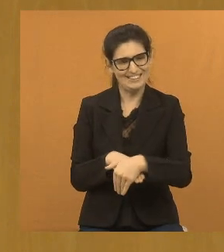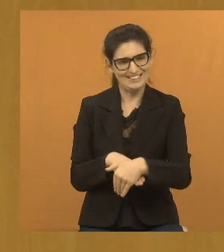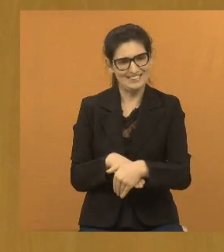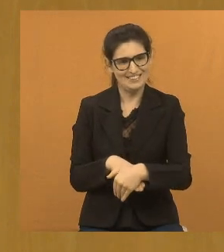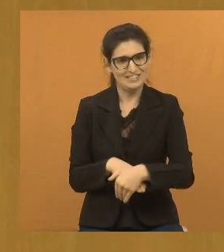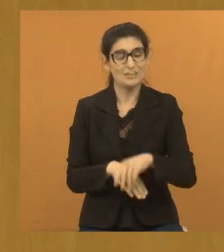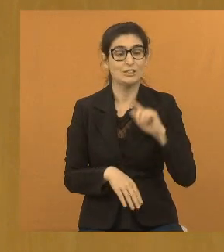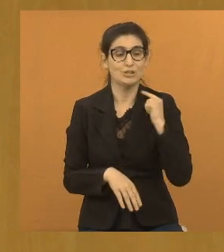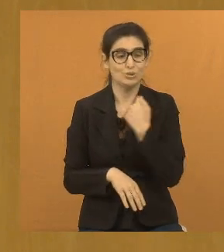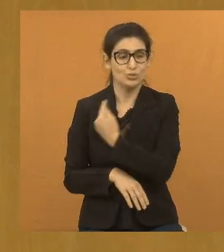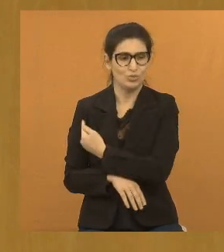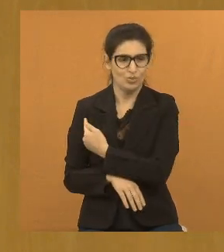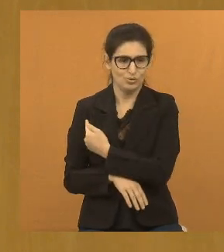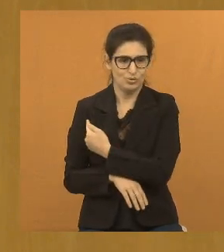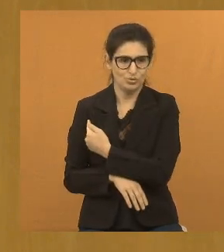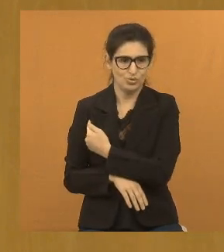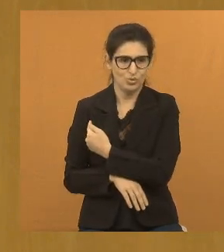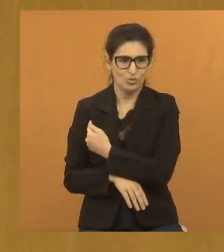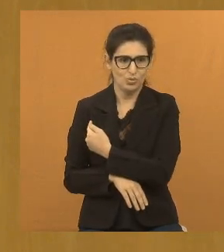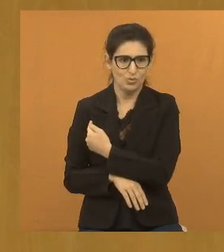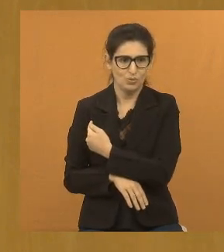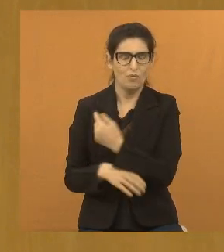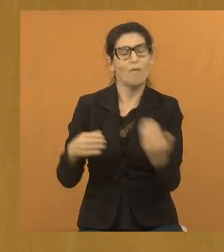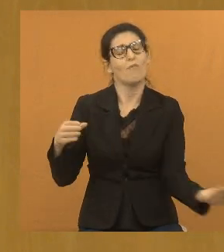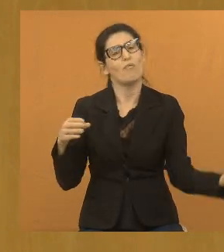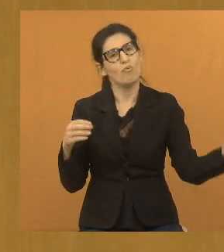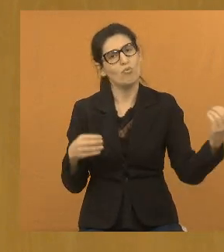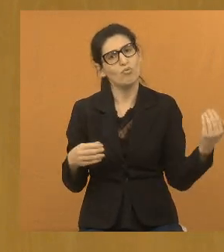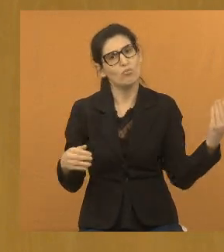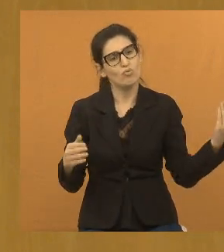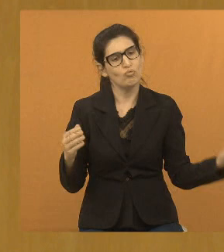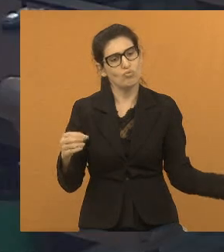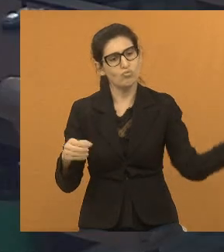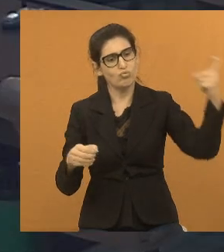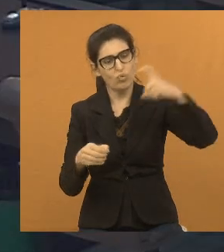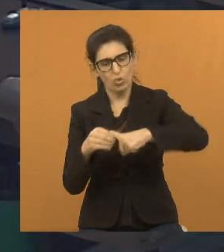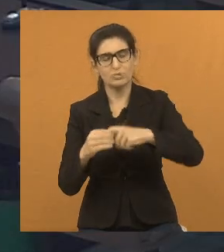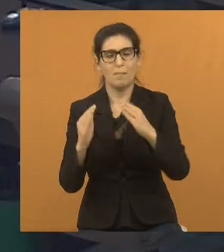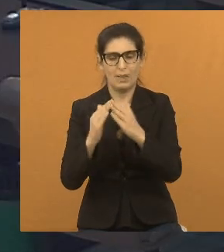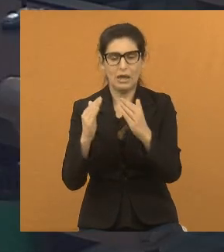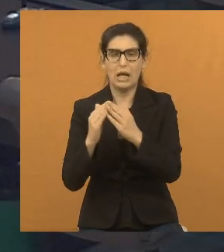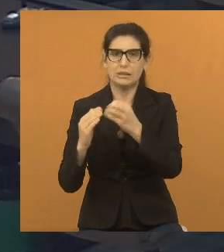nós tenhamos um bom retorno para casa.